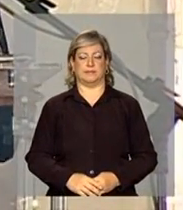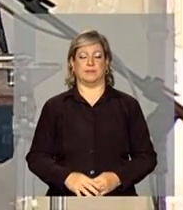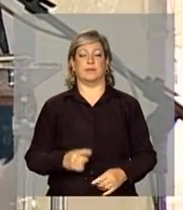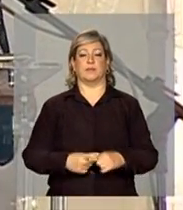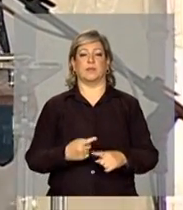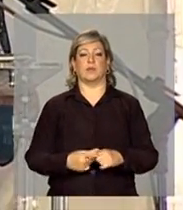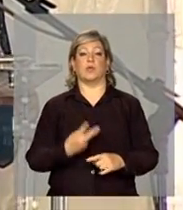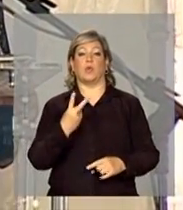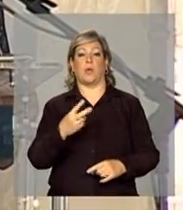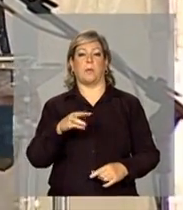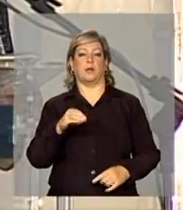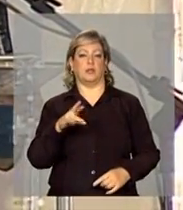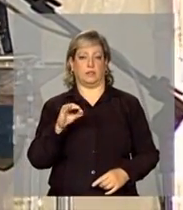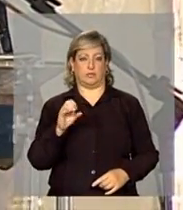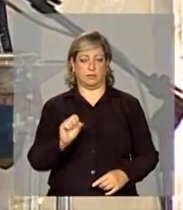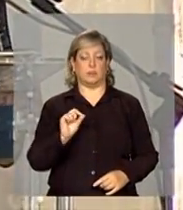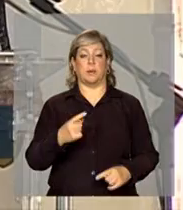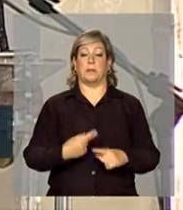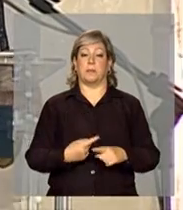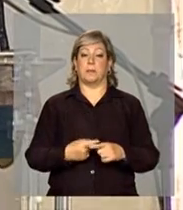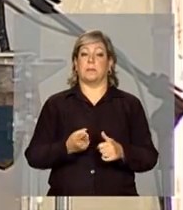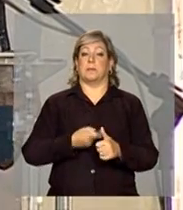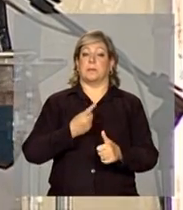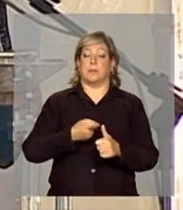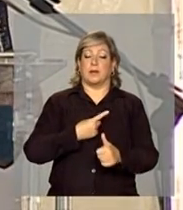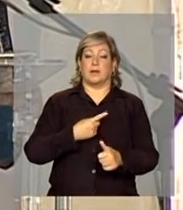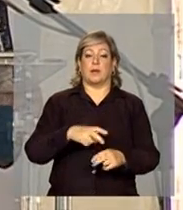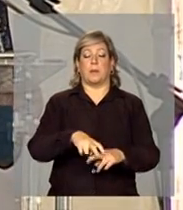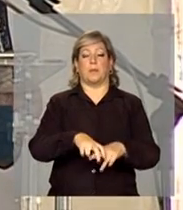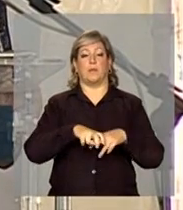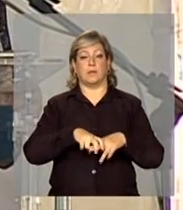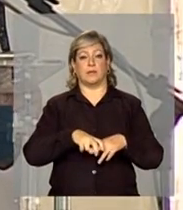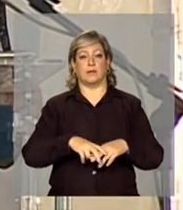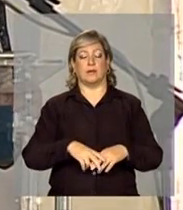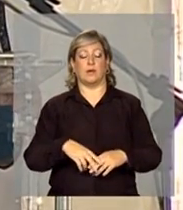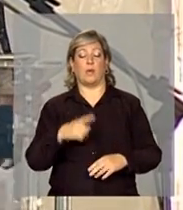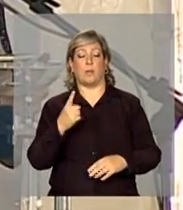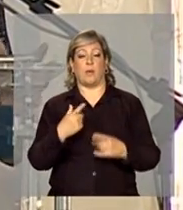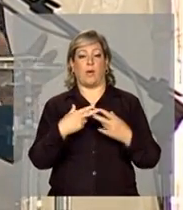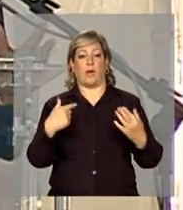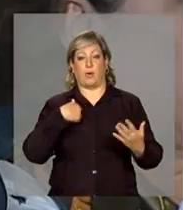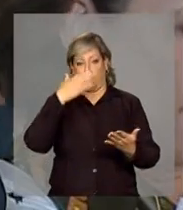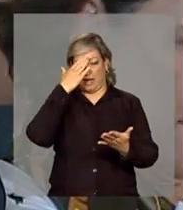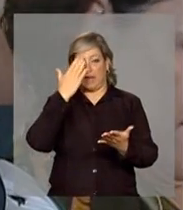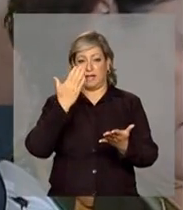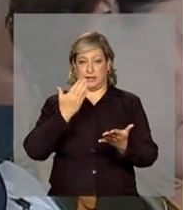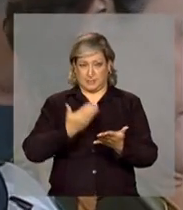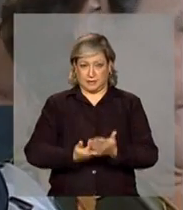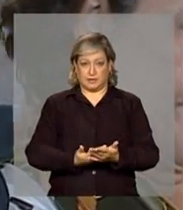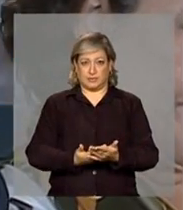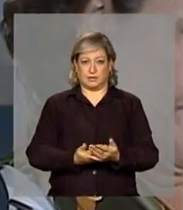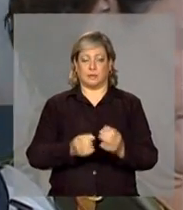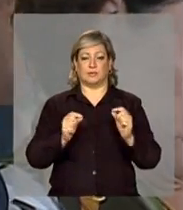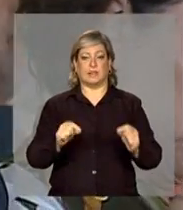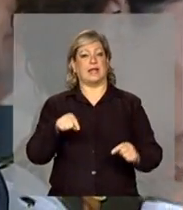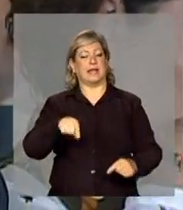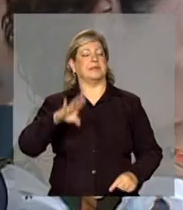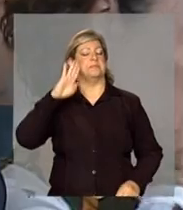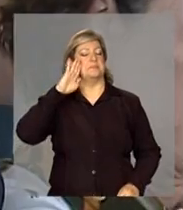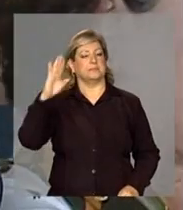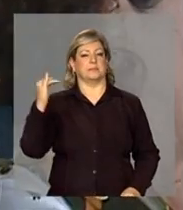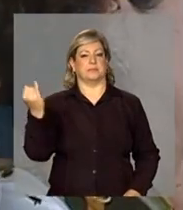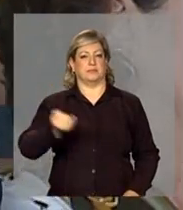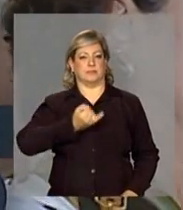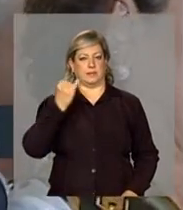por duas coisas. Primeiro, por uma questão que eu acredito que ela é fundamental